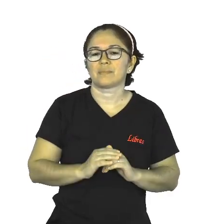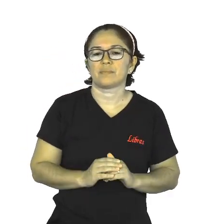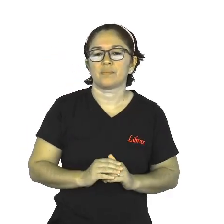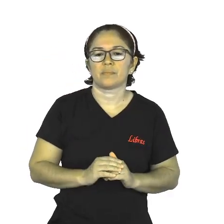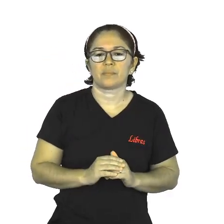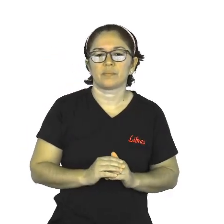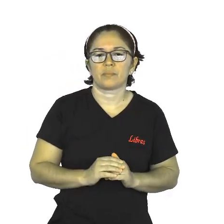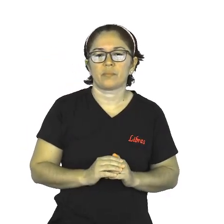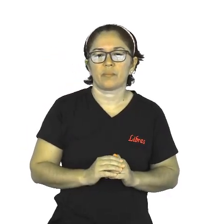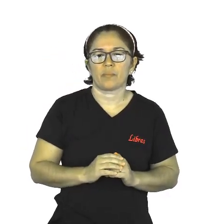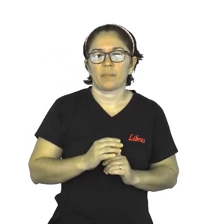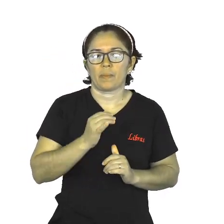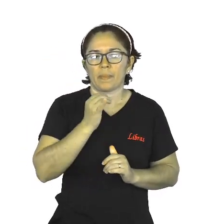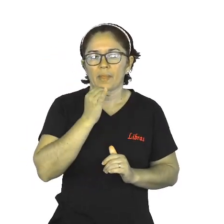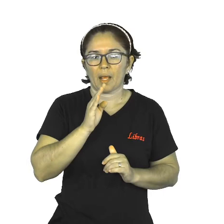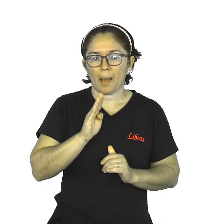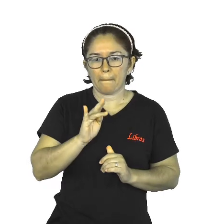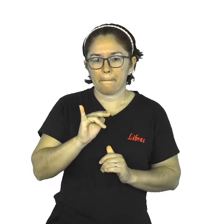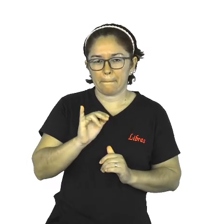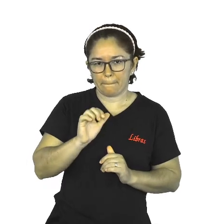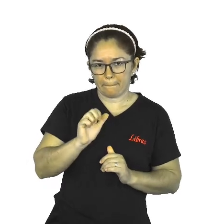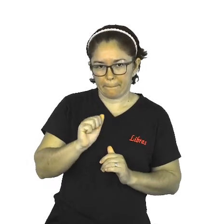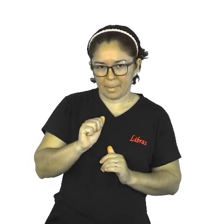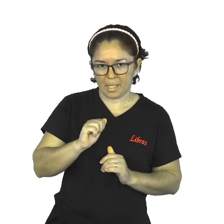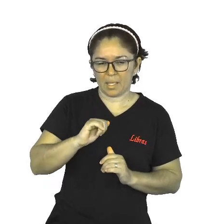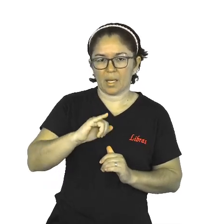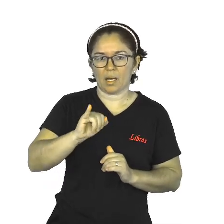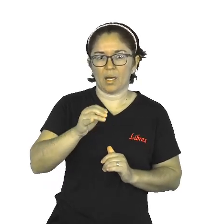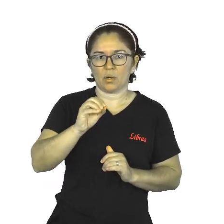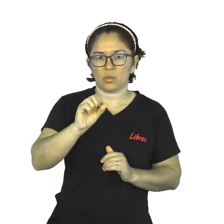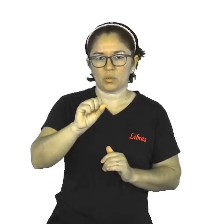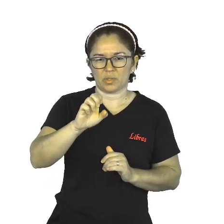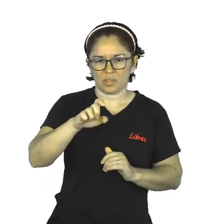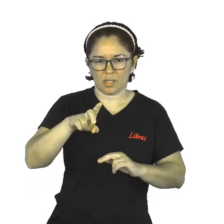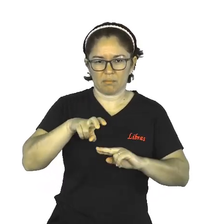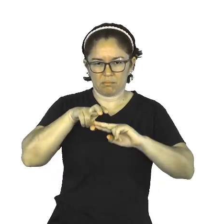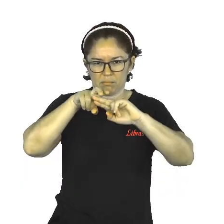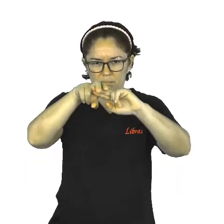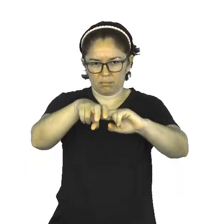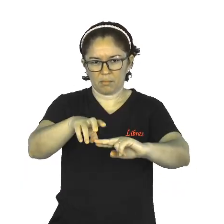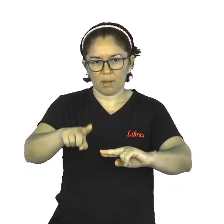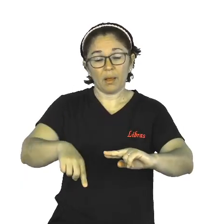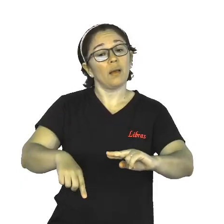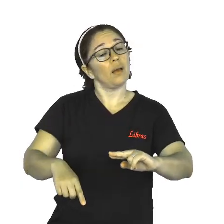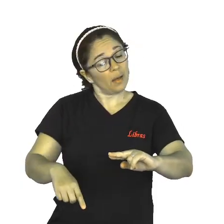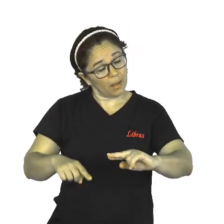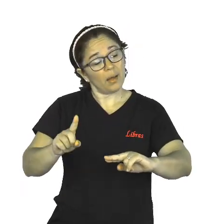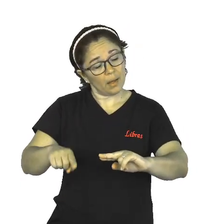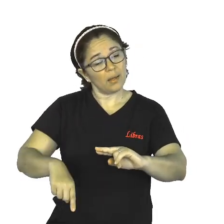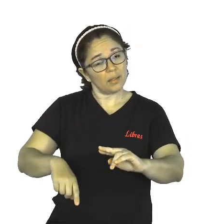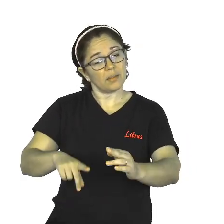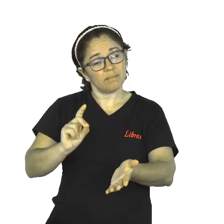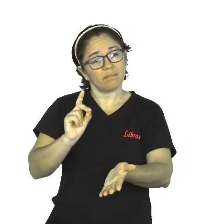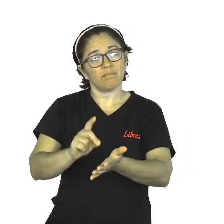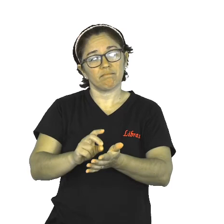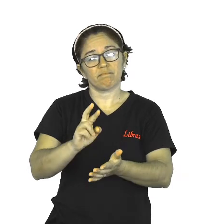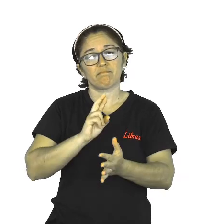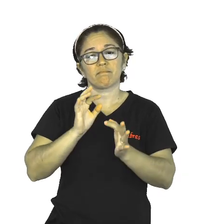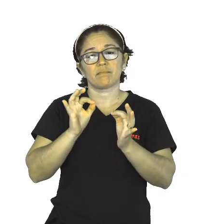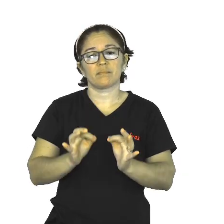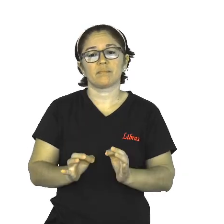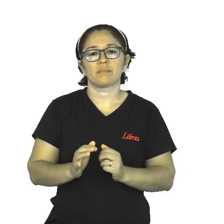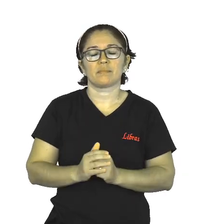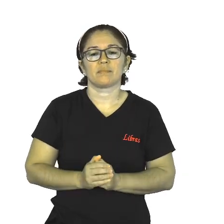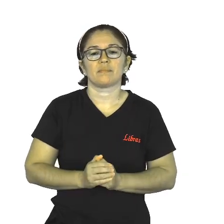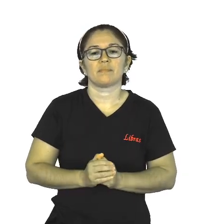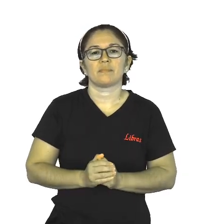na frente da Bia? Sim, o José está na frente da Bia. É uma resposta.